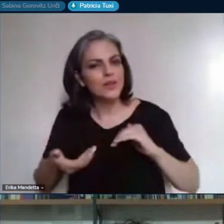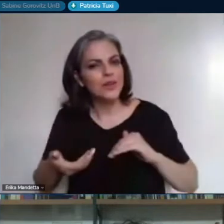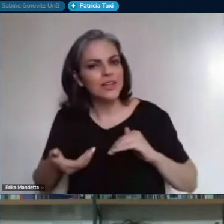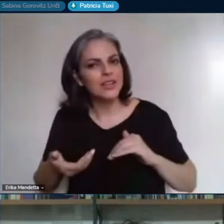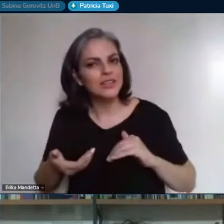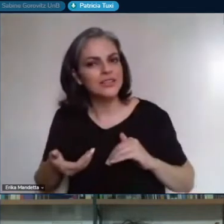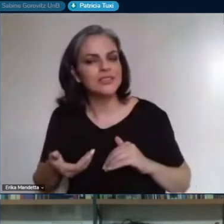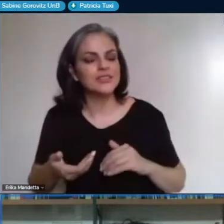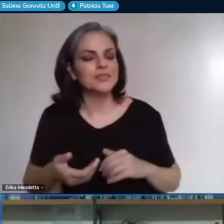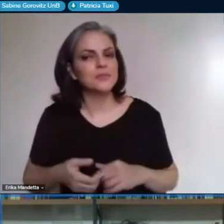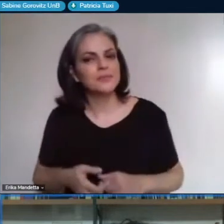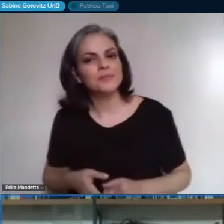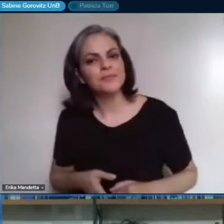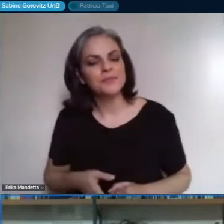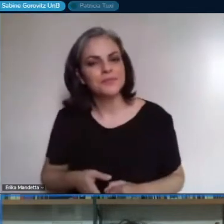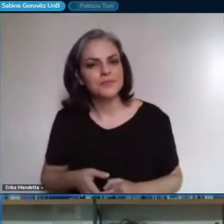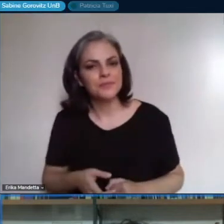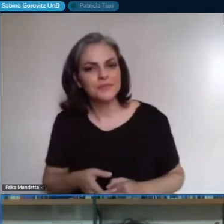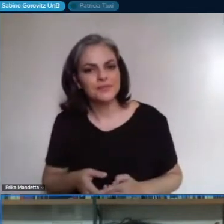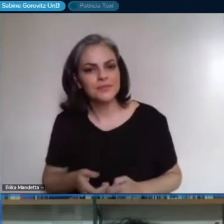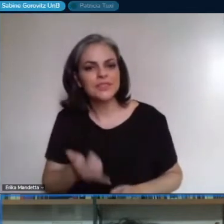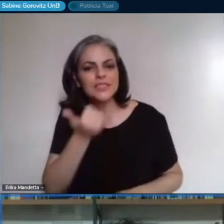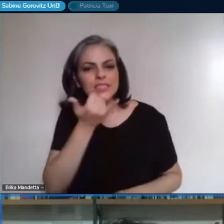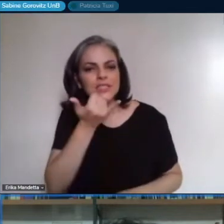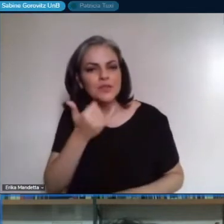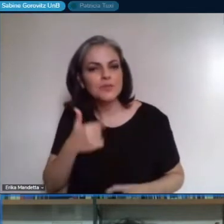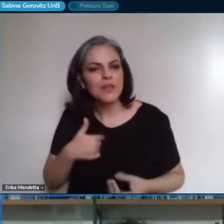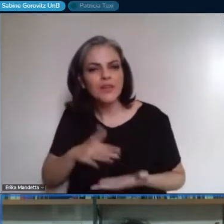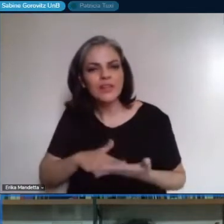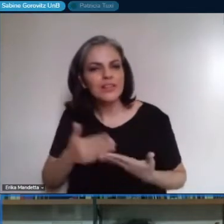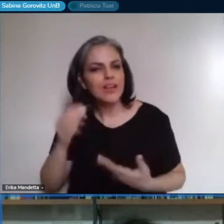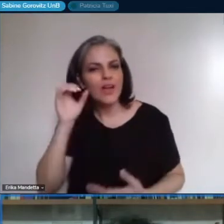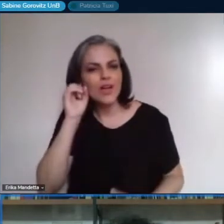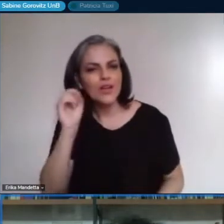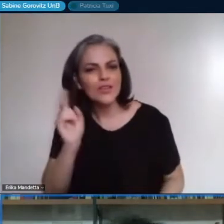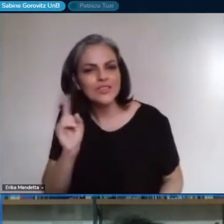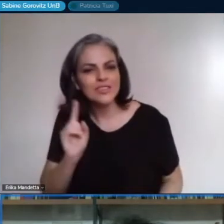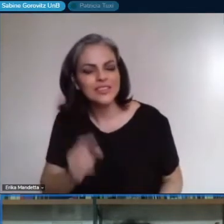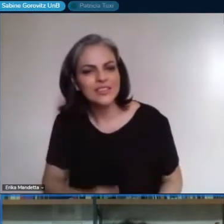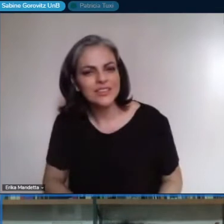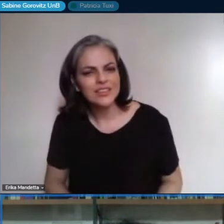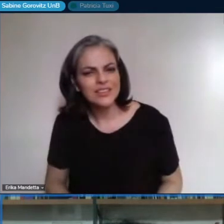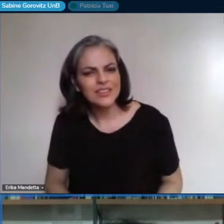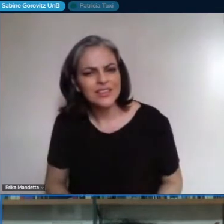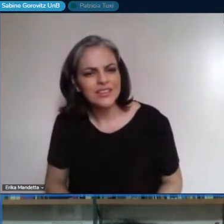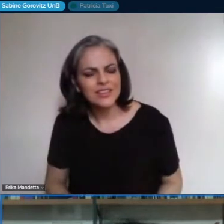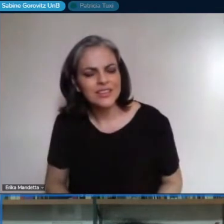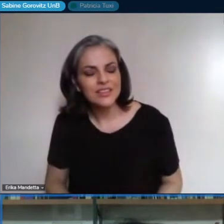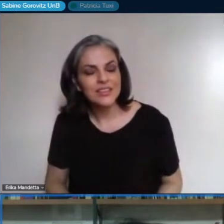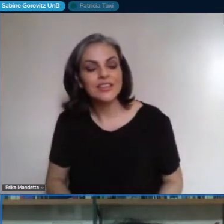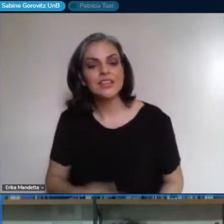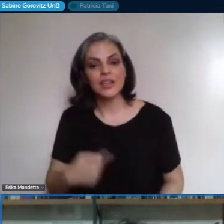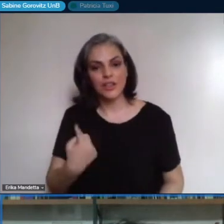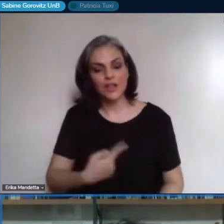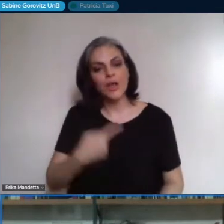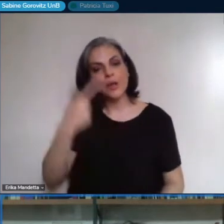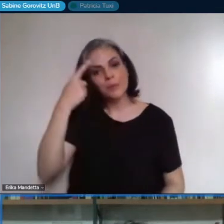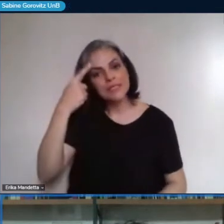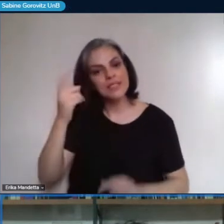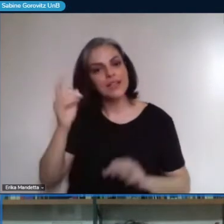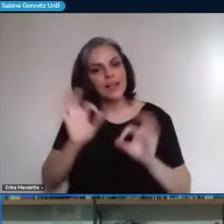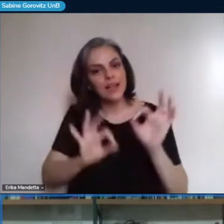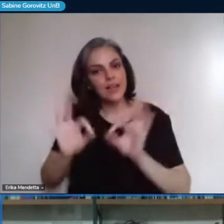Necessário, necessário. Necessário, dentro dessa formação maior, que a gente está pensando, elaborando, para que